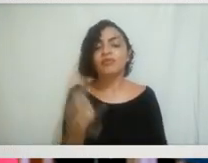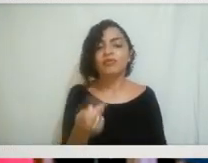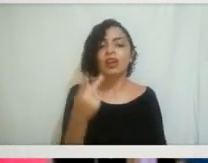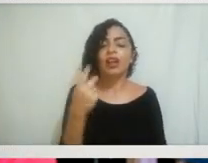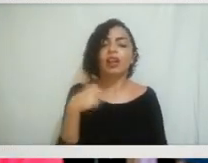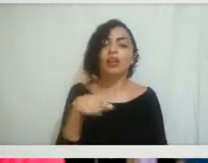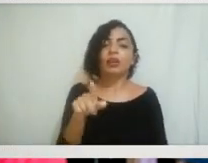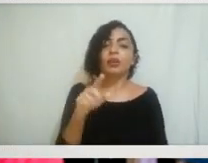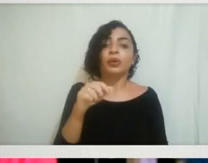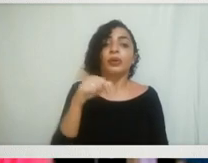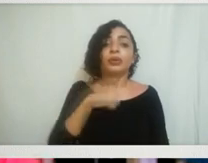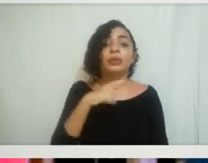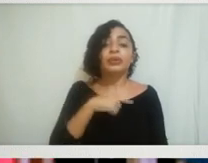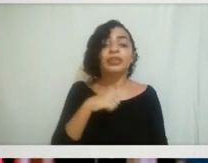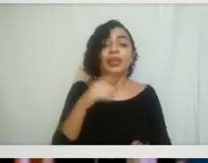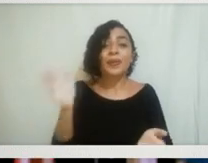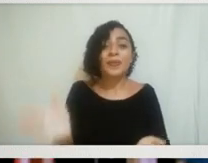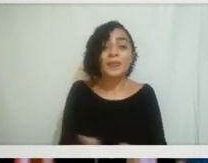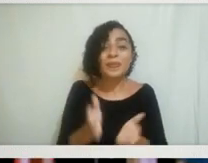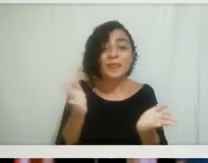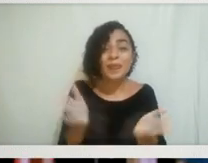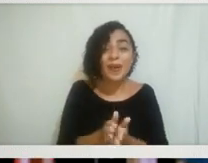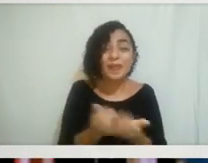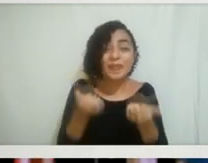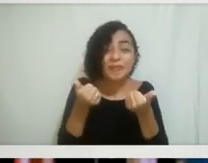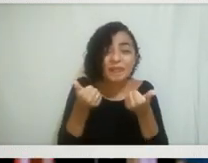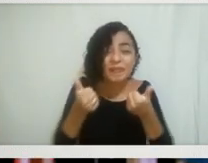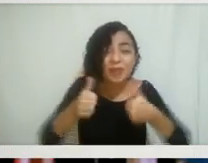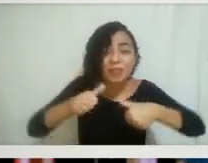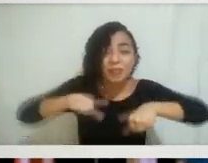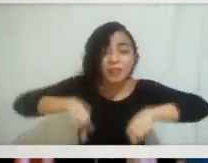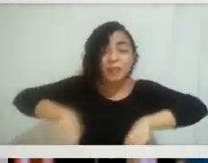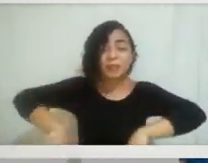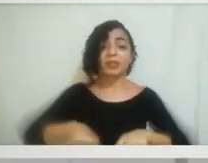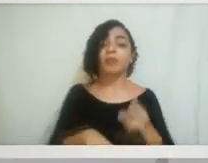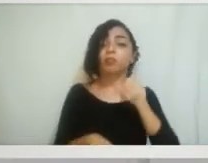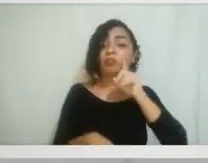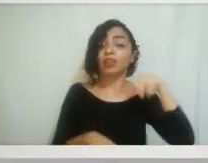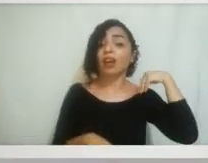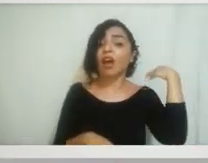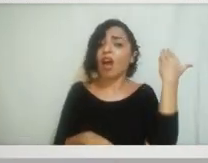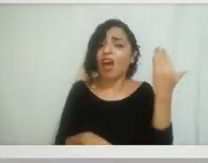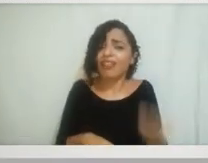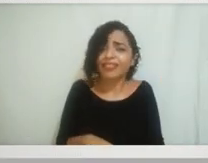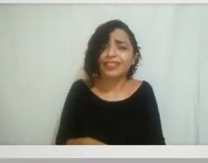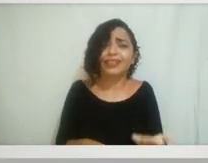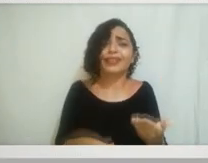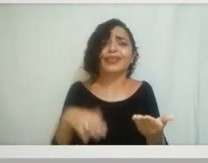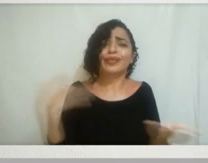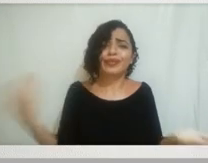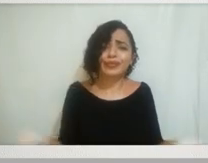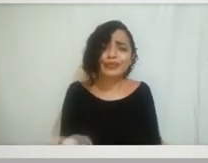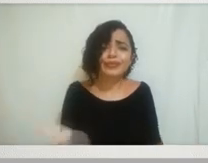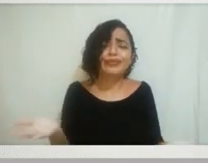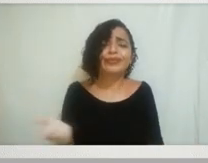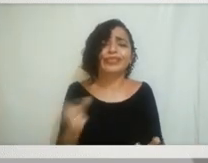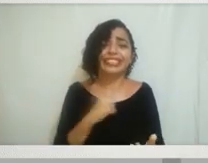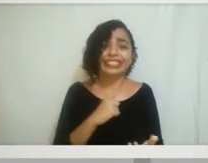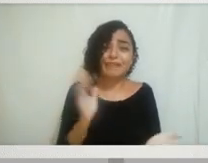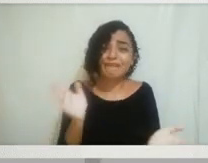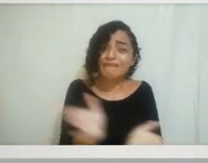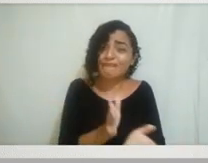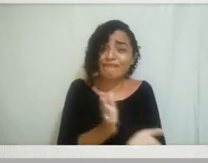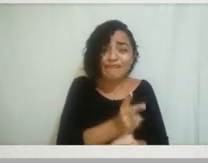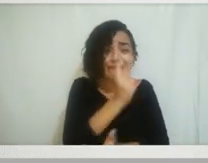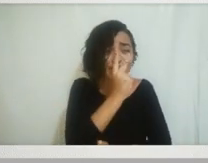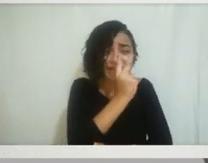né, de uma expressão que se utilizava na época, de uma pobreza, de uma miséria muito grande nos Estados Unidos, que tem até hoje uma grande massa populacional